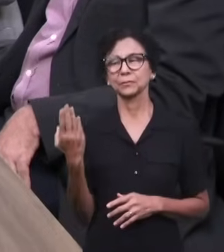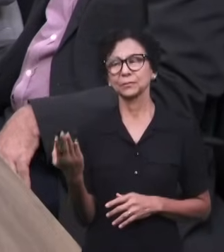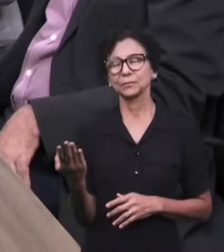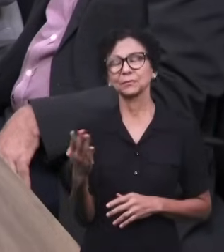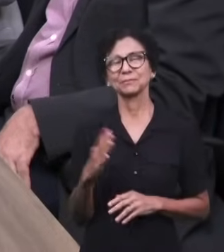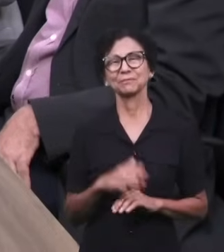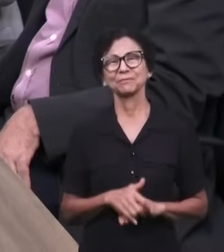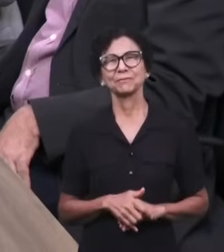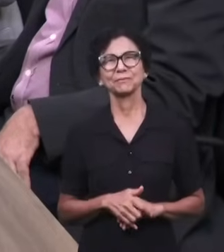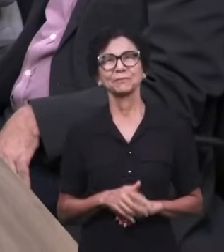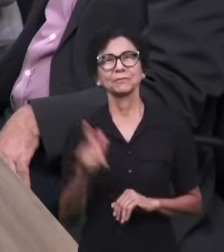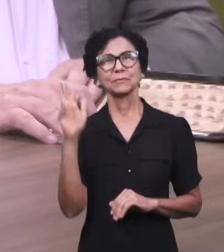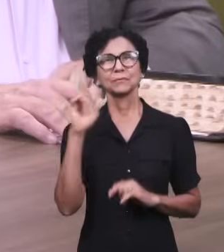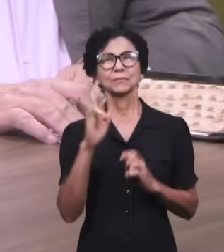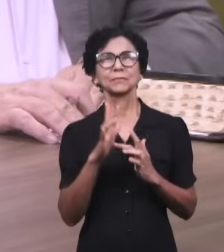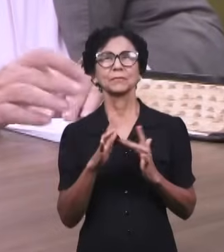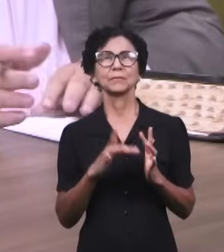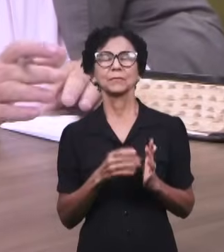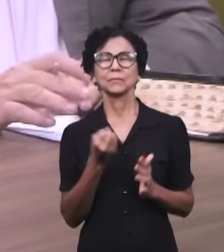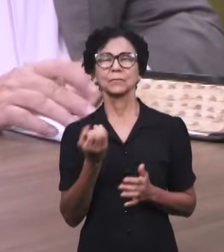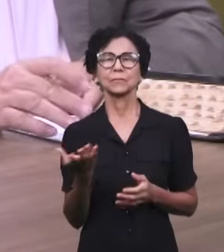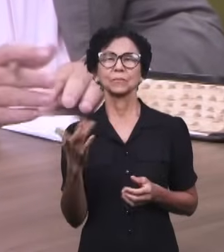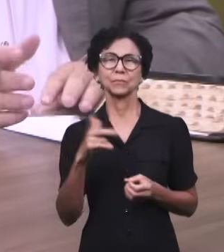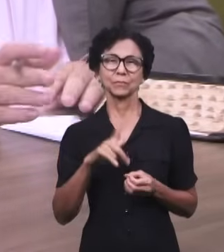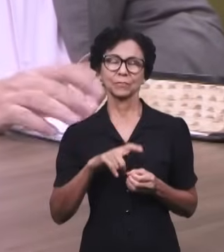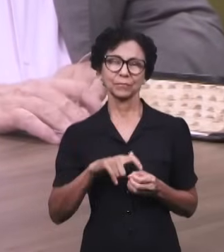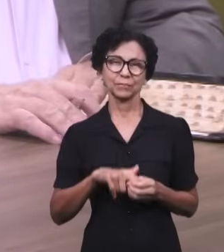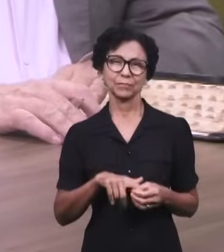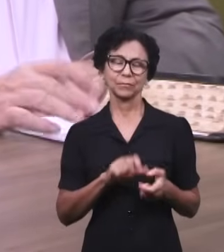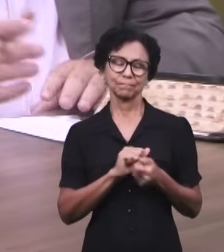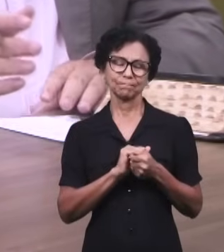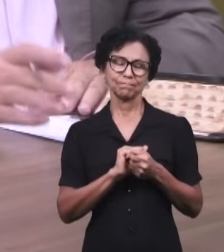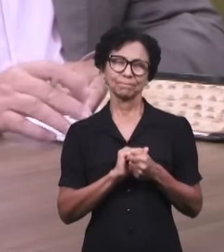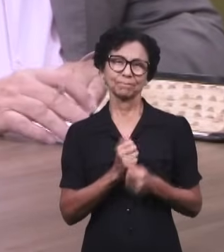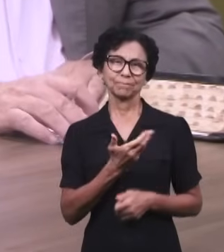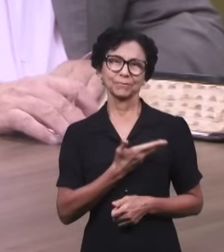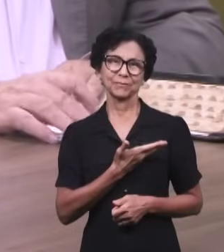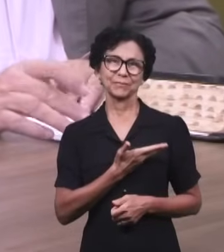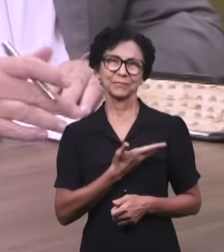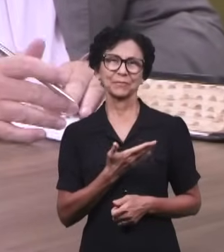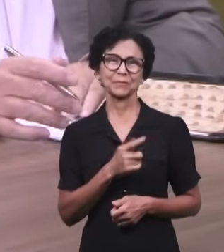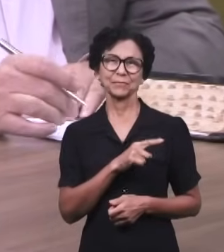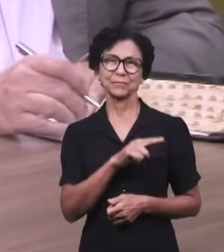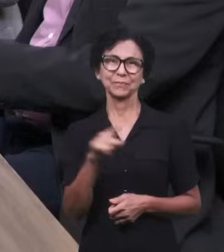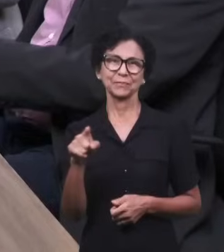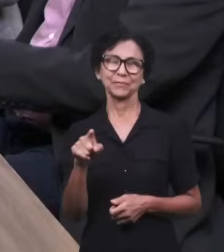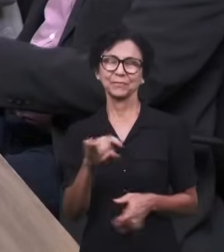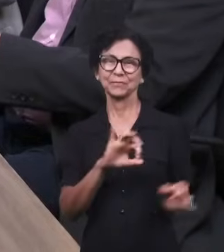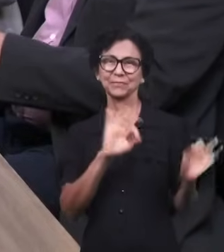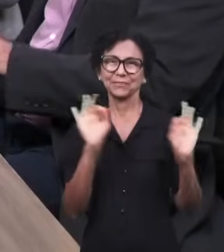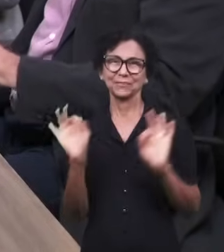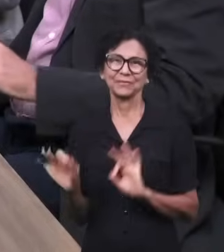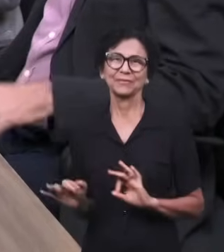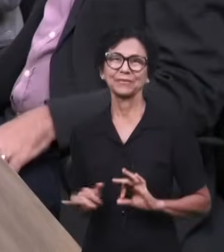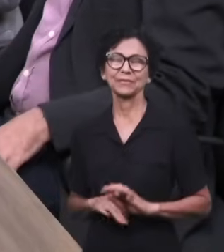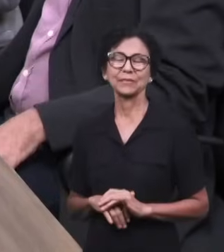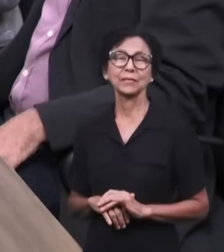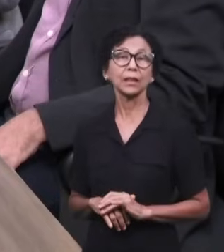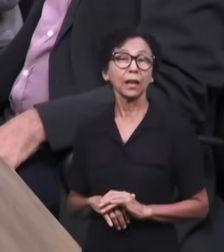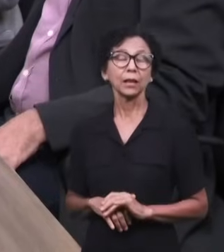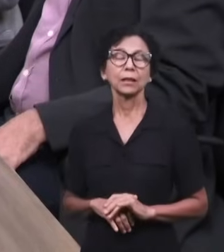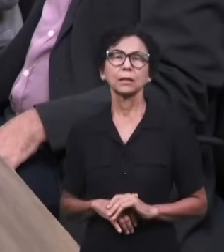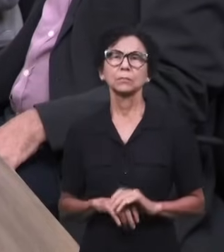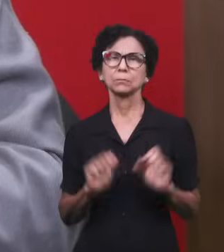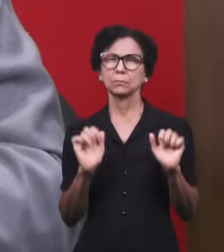Pai do Senhor Josias, que bom estar aqui de novo, Pai dos seus companheiros, os irmãos que nos assistem. É sempre uma bênção a